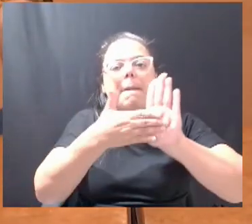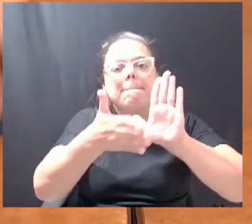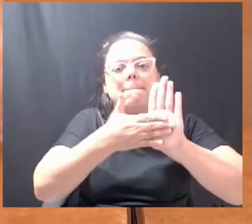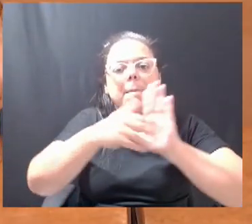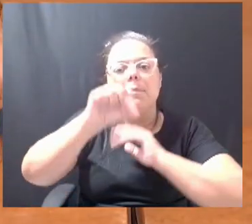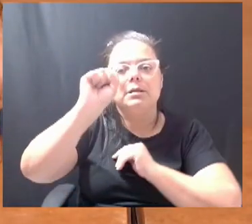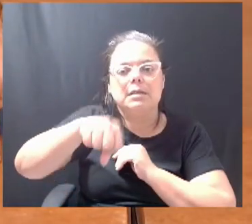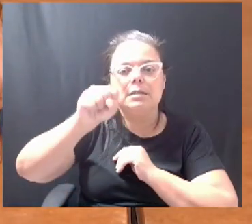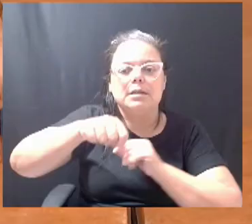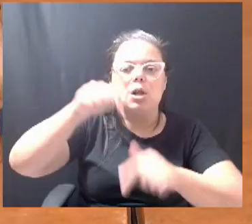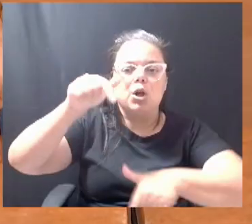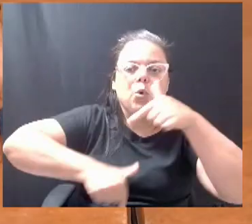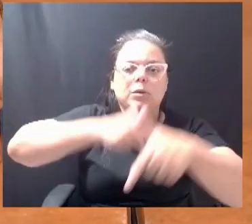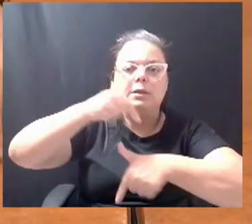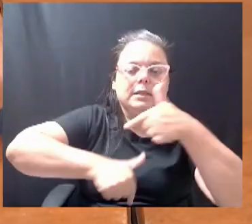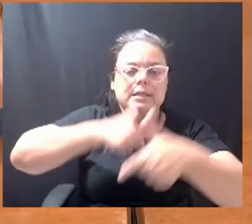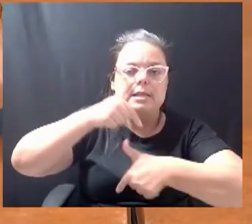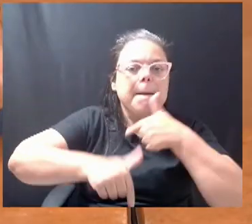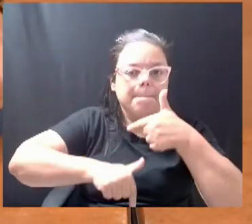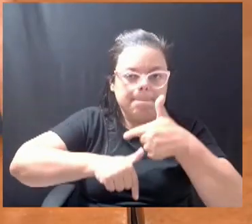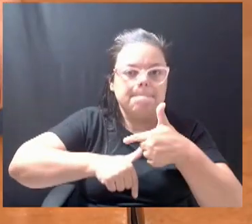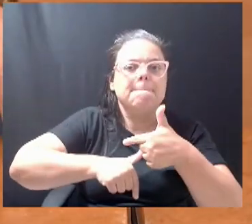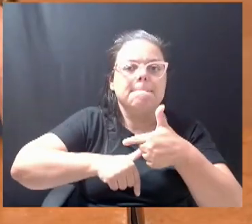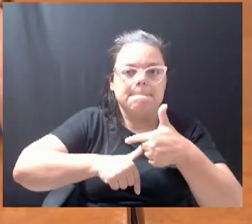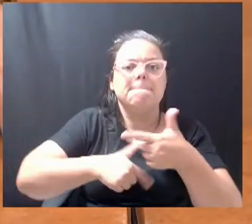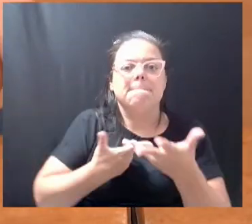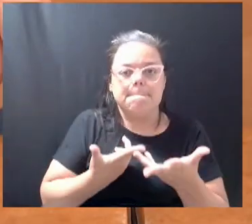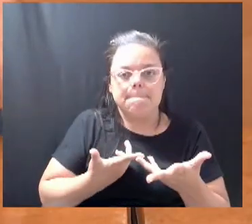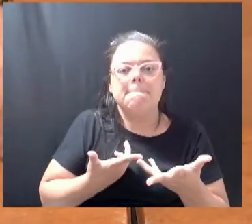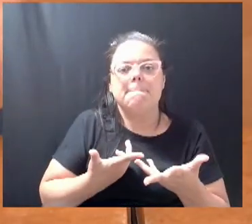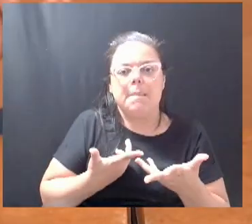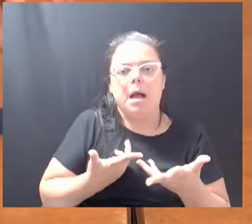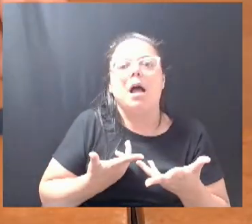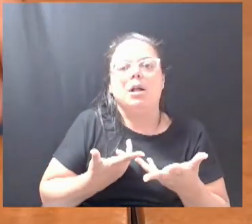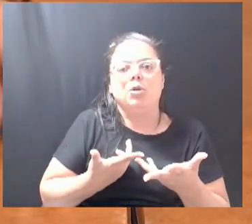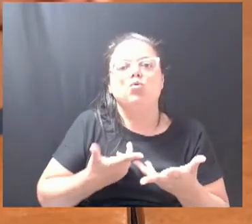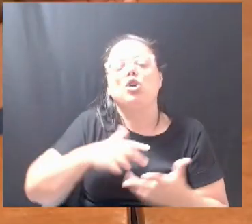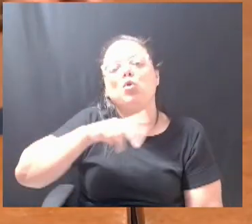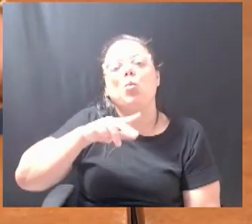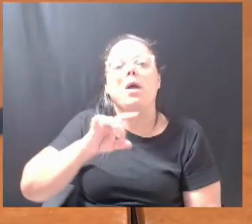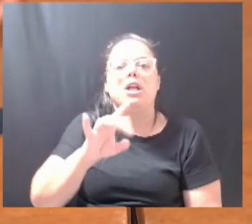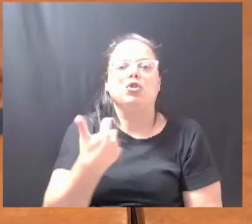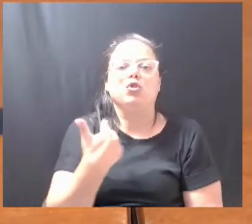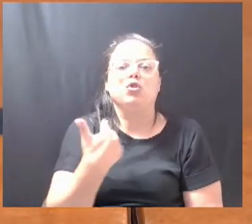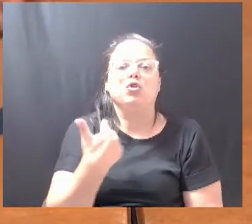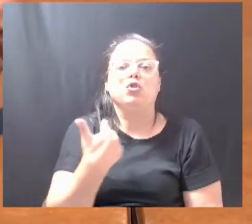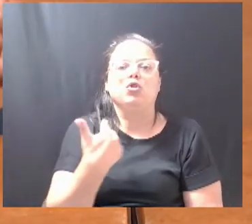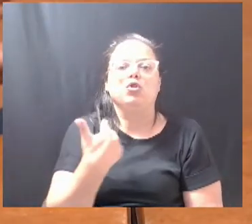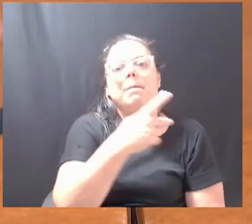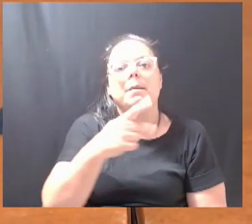parlamentar, que aí não depende tanto de nós de maneira direta. Aí eu falo de PPA, falo de LOA,